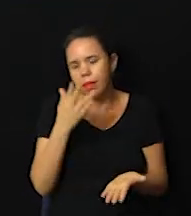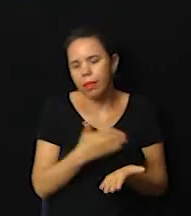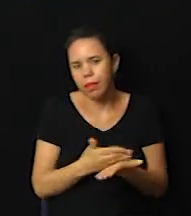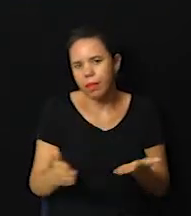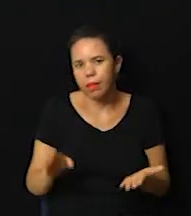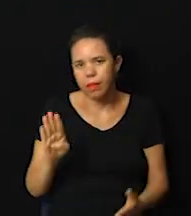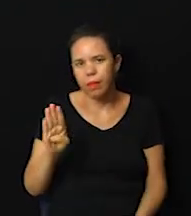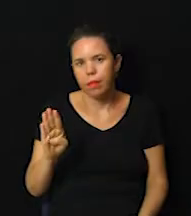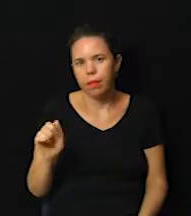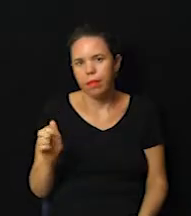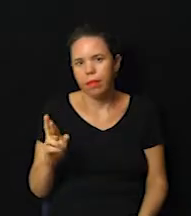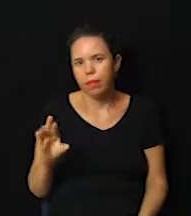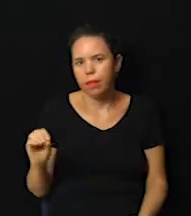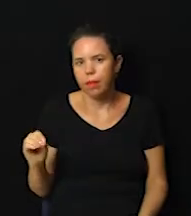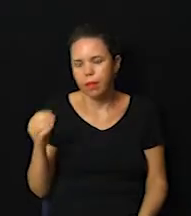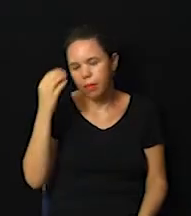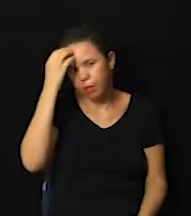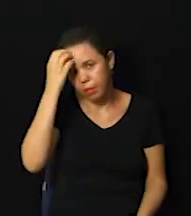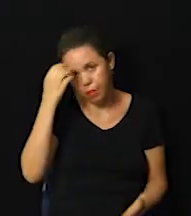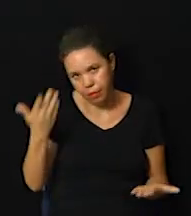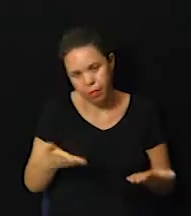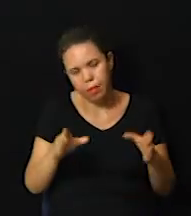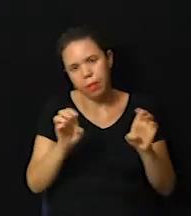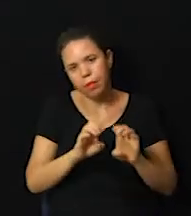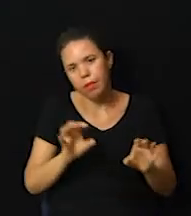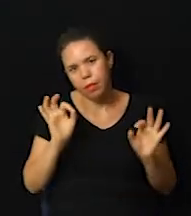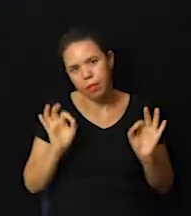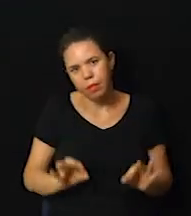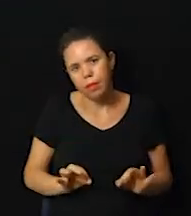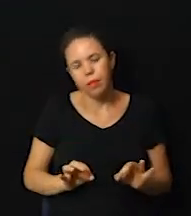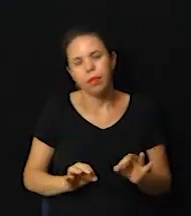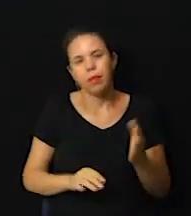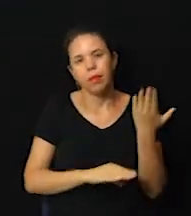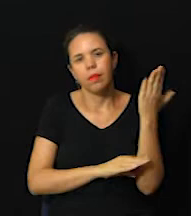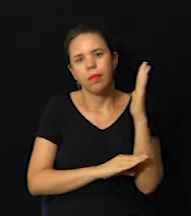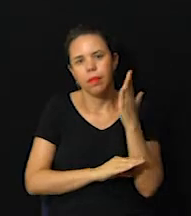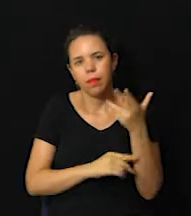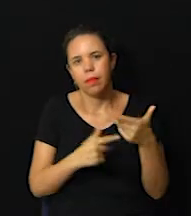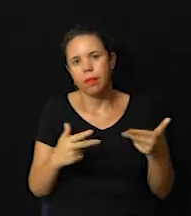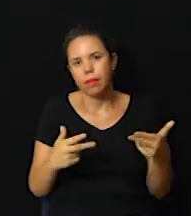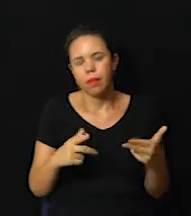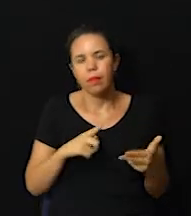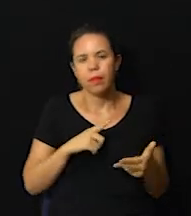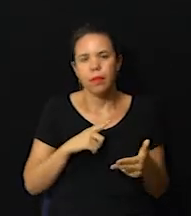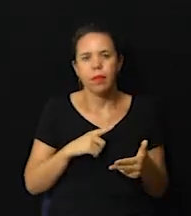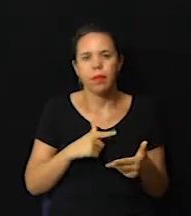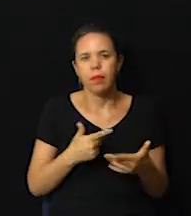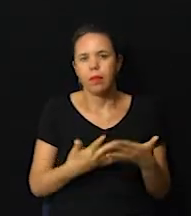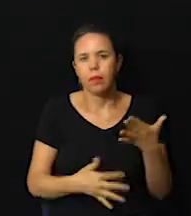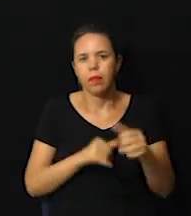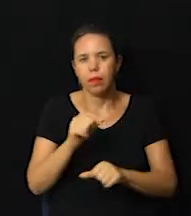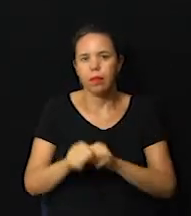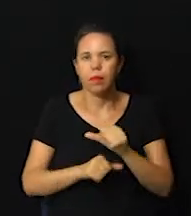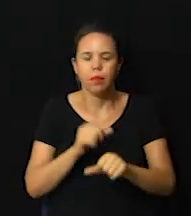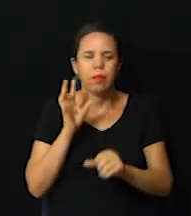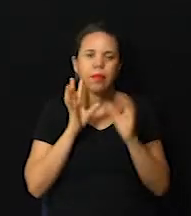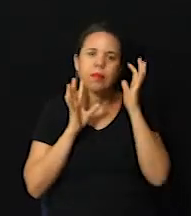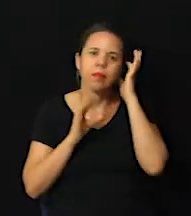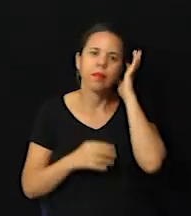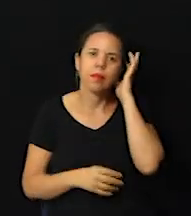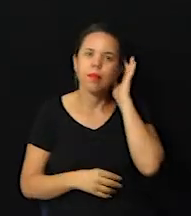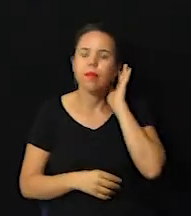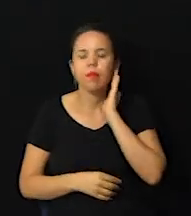como um barracão, mas hoje tem toda uma estrutura de alvenaria, né? Então teve, assim, uma série de mudanças bem